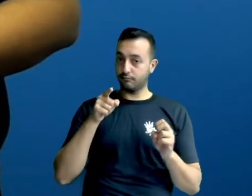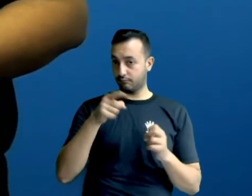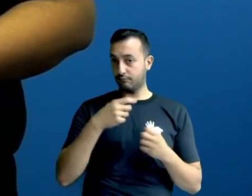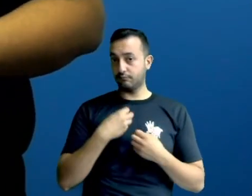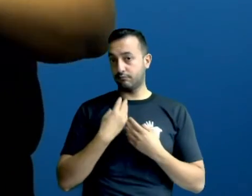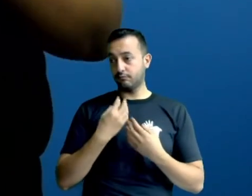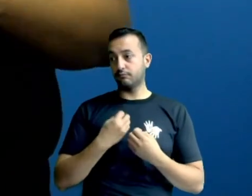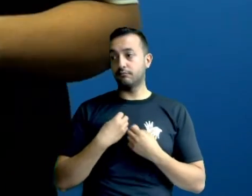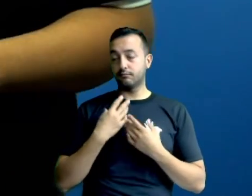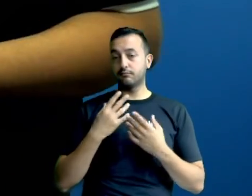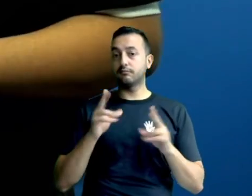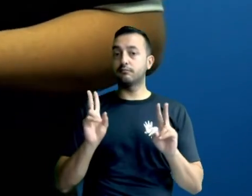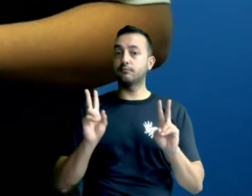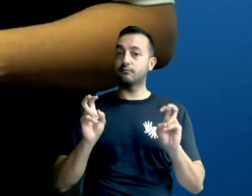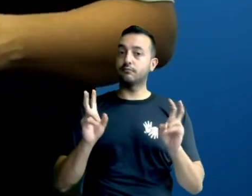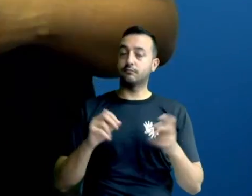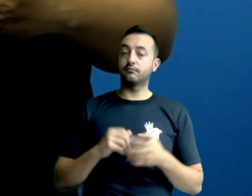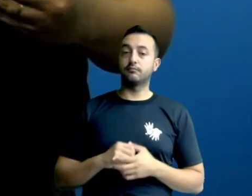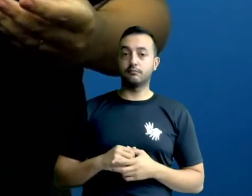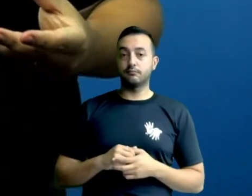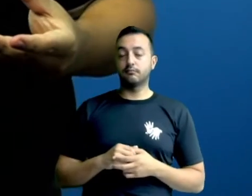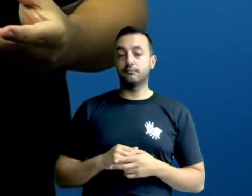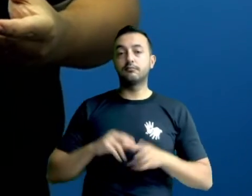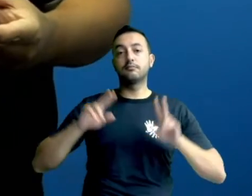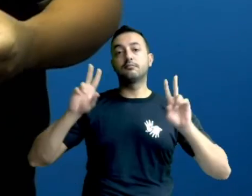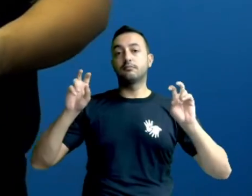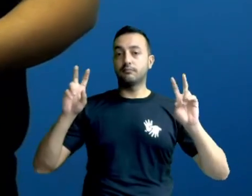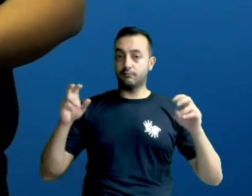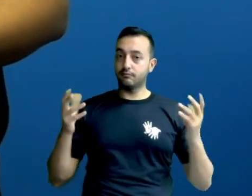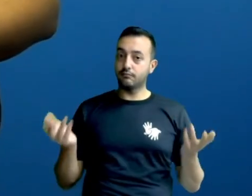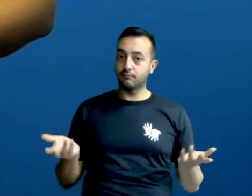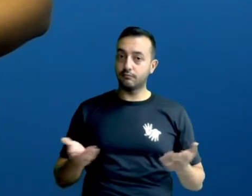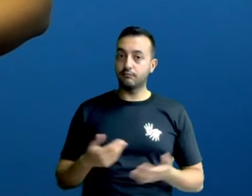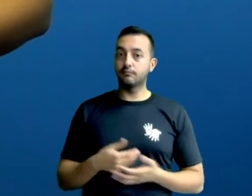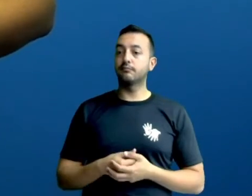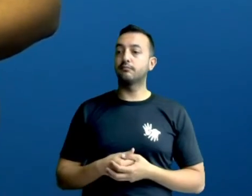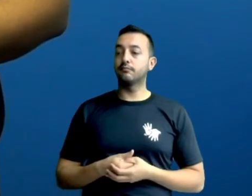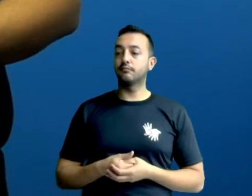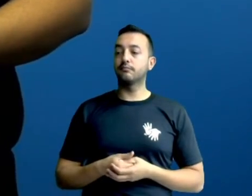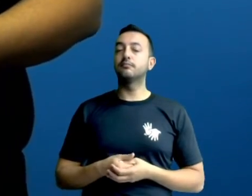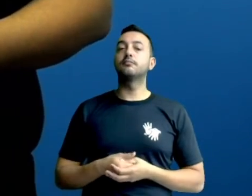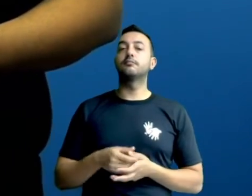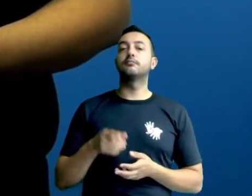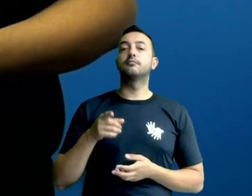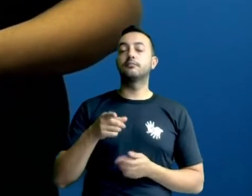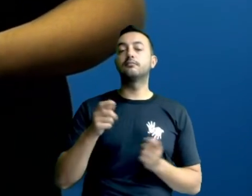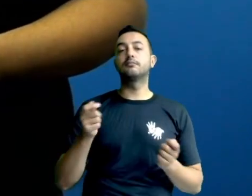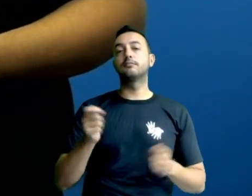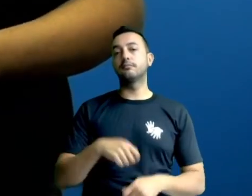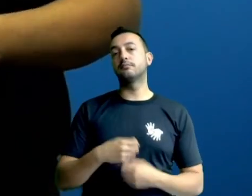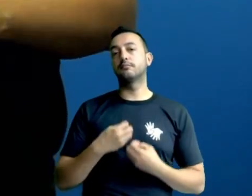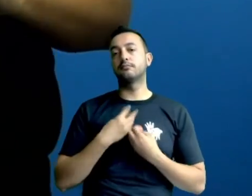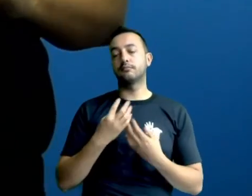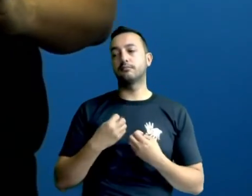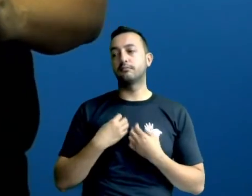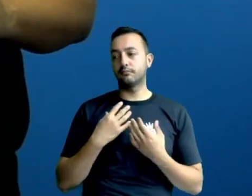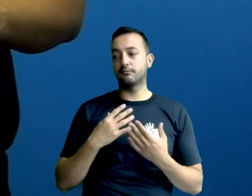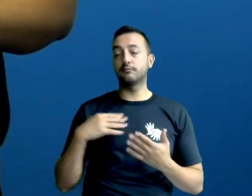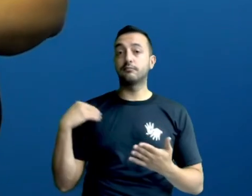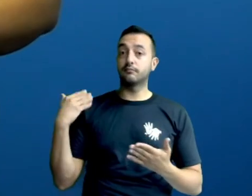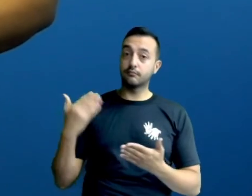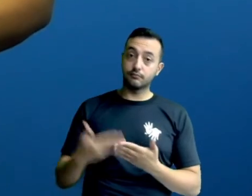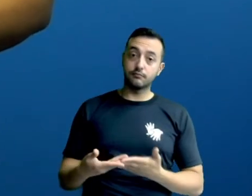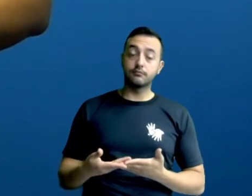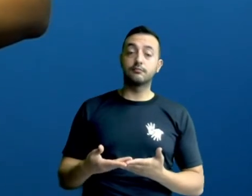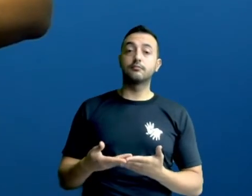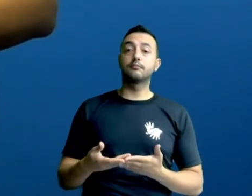poema. Um tema, né? Um título, né? Para você colocar naquele seu poema. Até